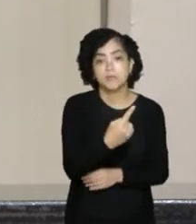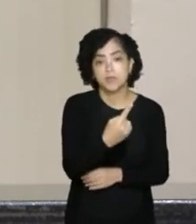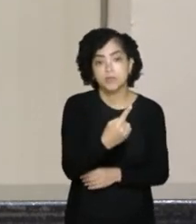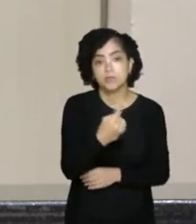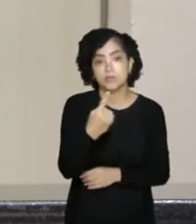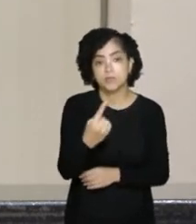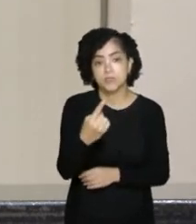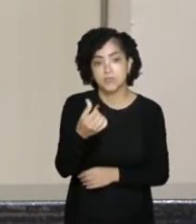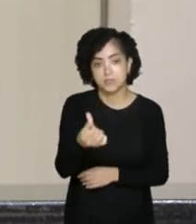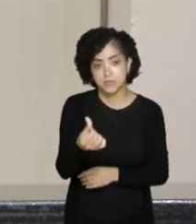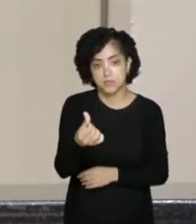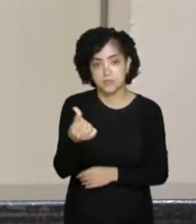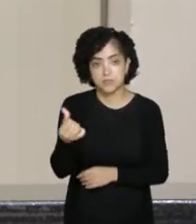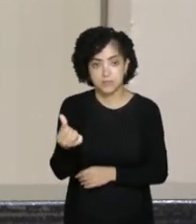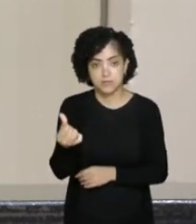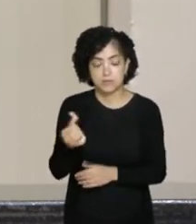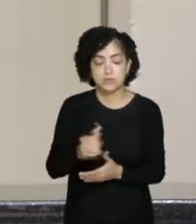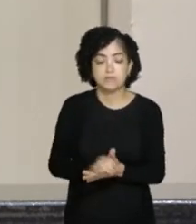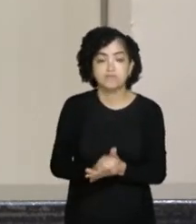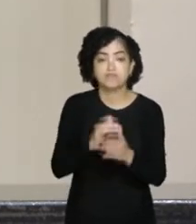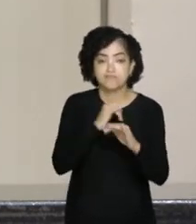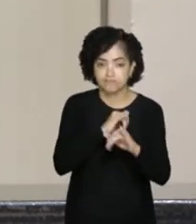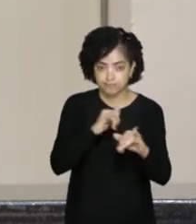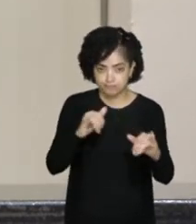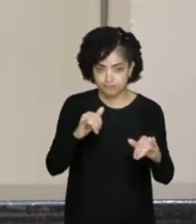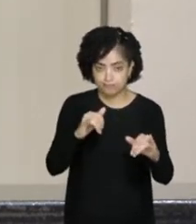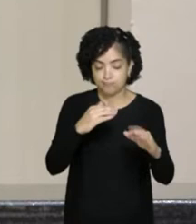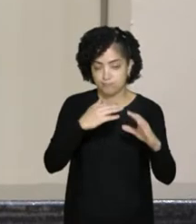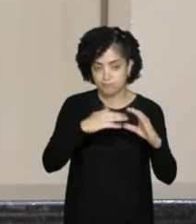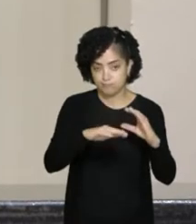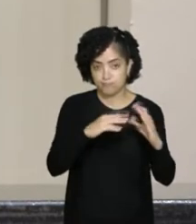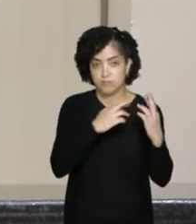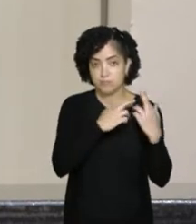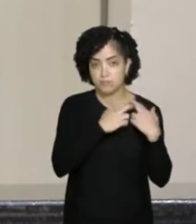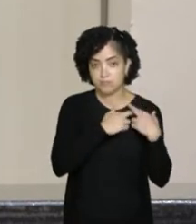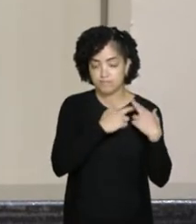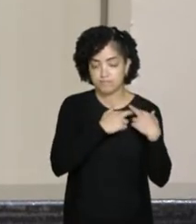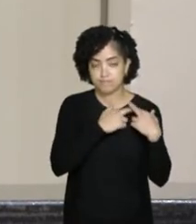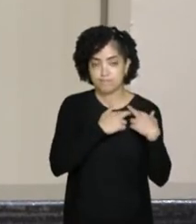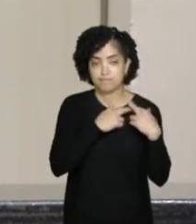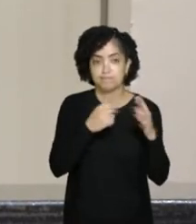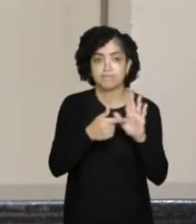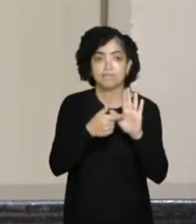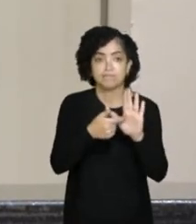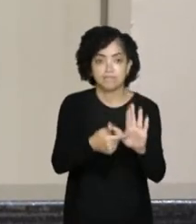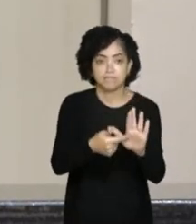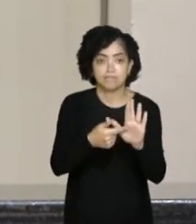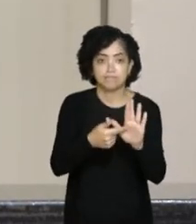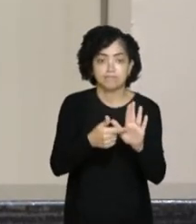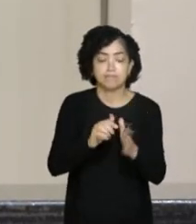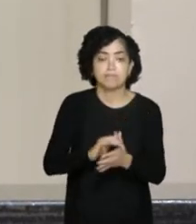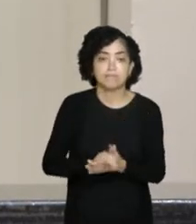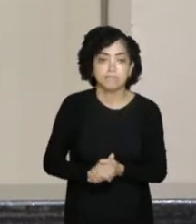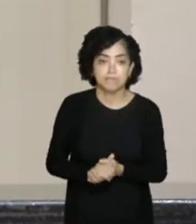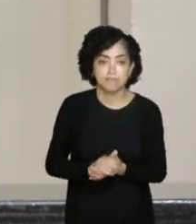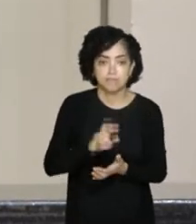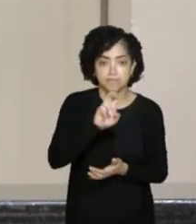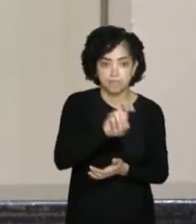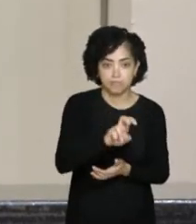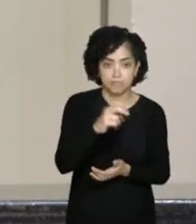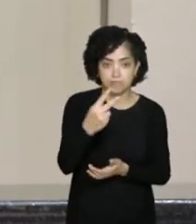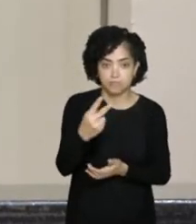a 1166 e comunicou que encaminhará aos destinatários as indicações números